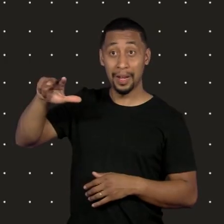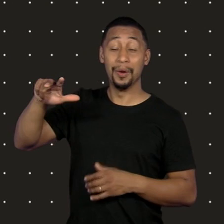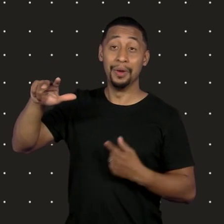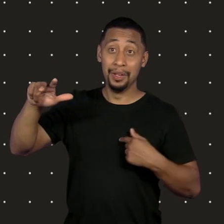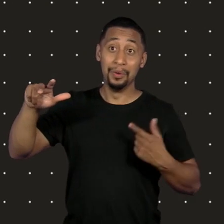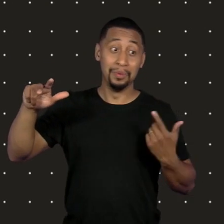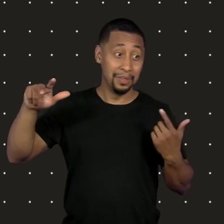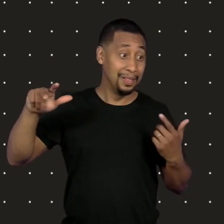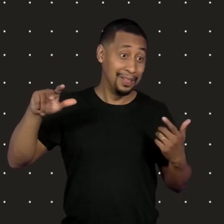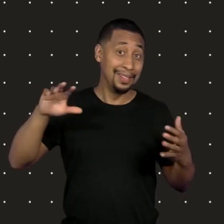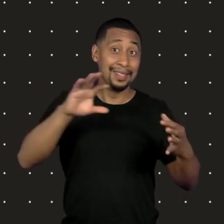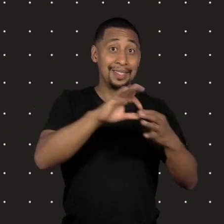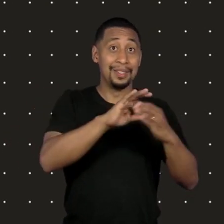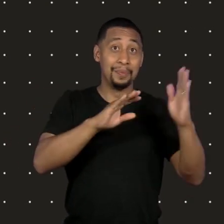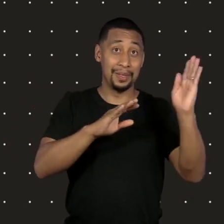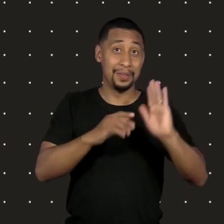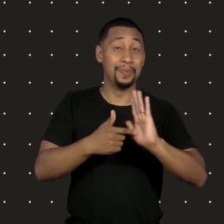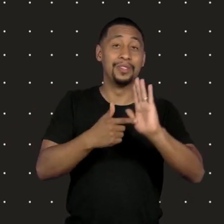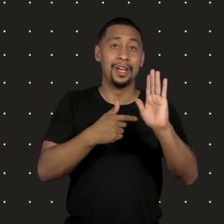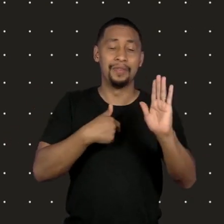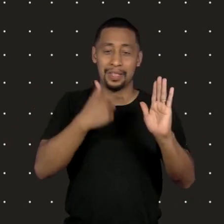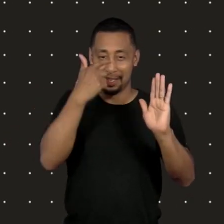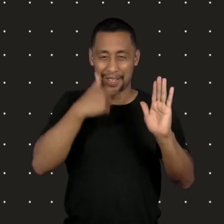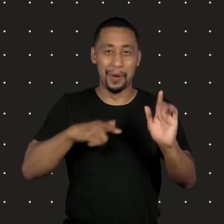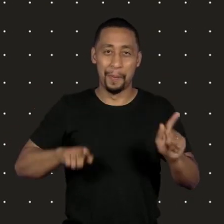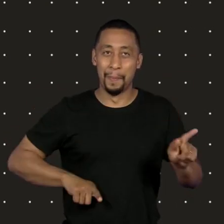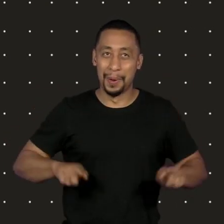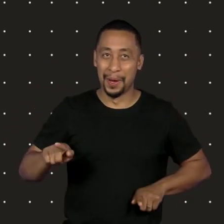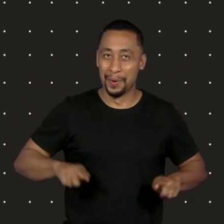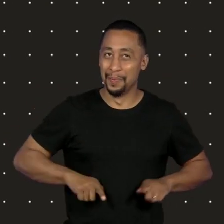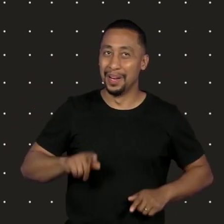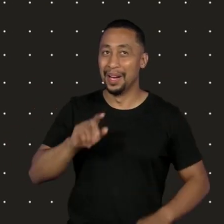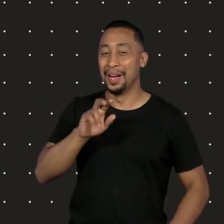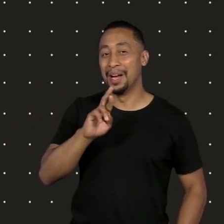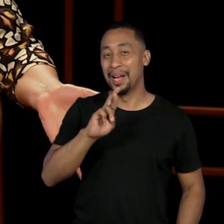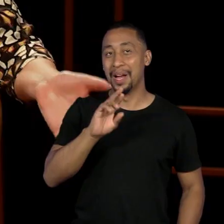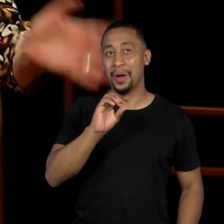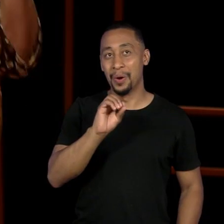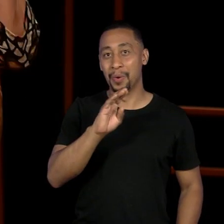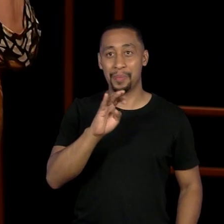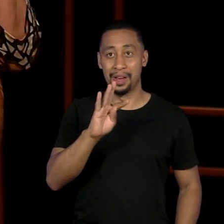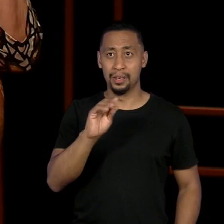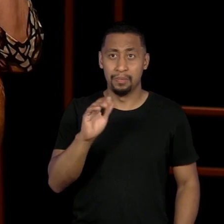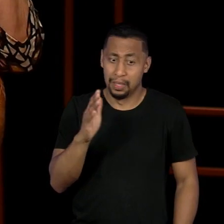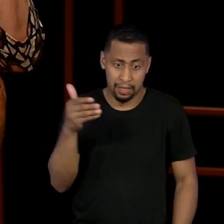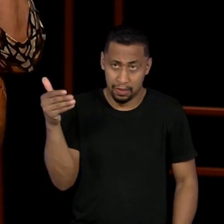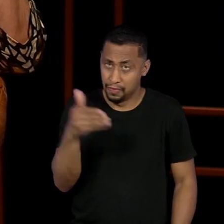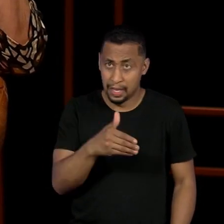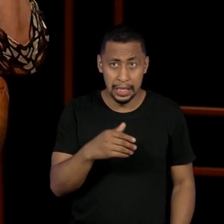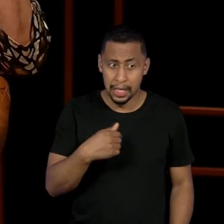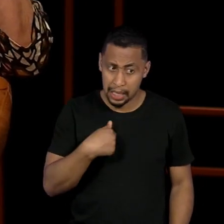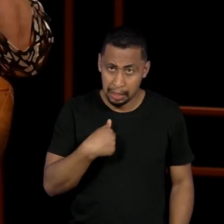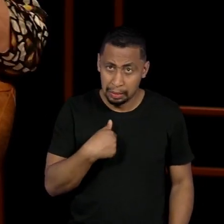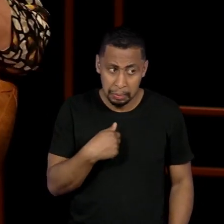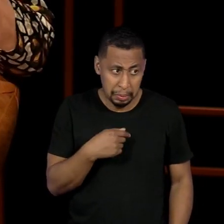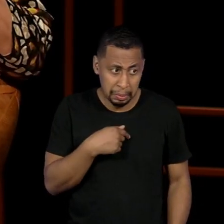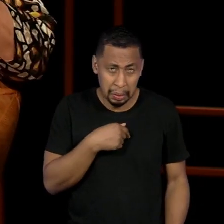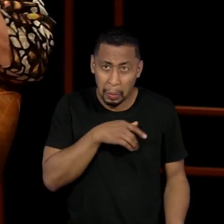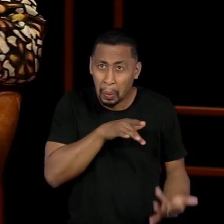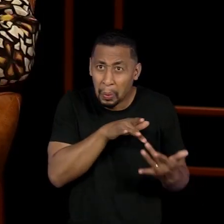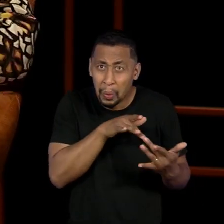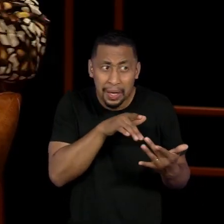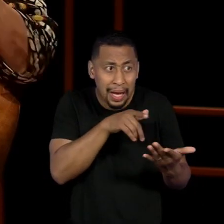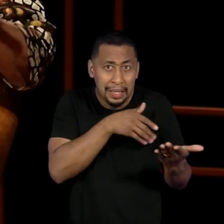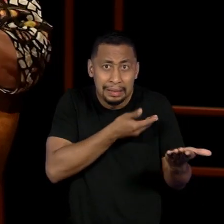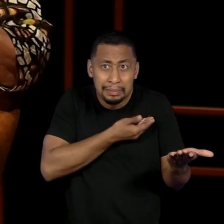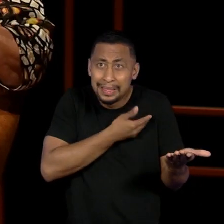Leal, comi muita pedra da calçada aqui, porque eu não tinha nada contra o Roberto Leal, atenção, calma, nada, só